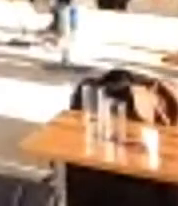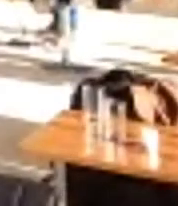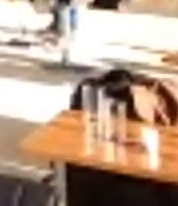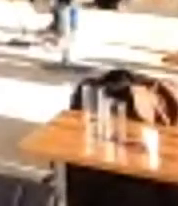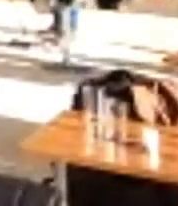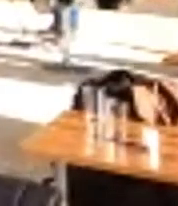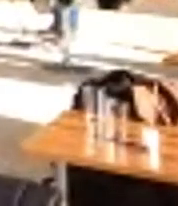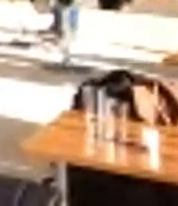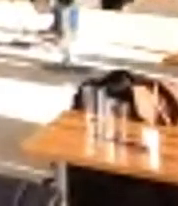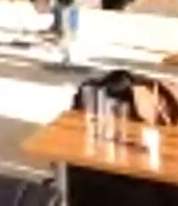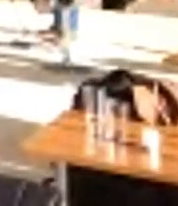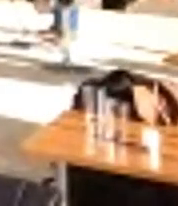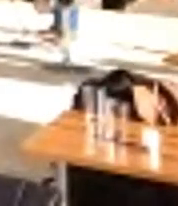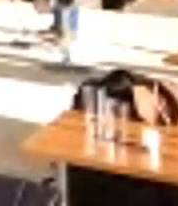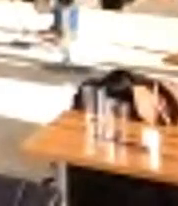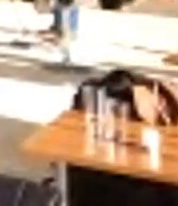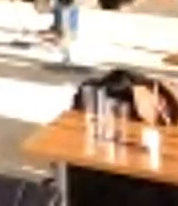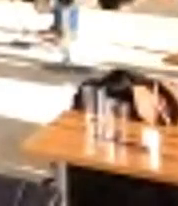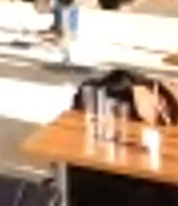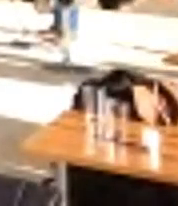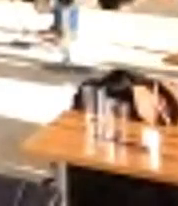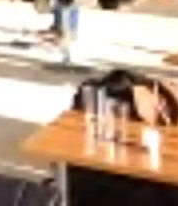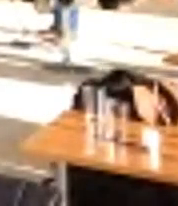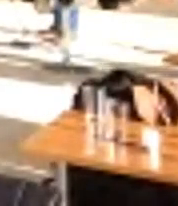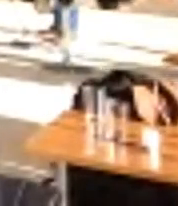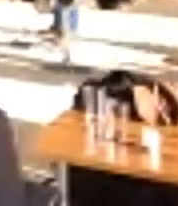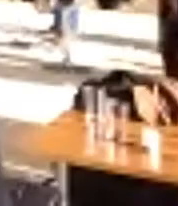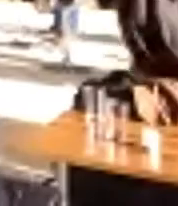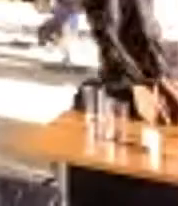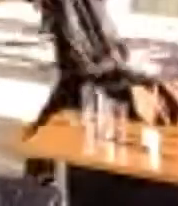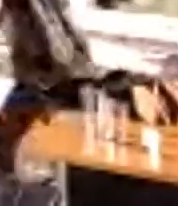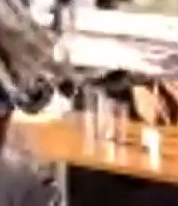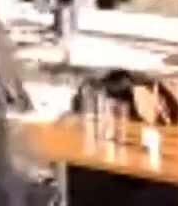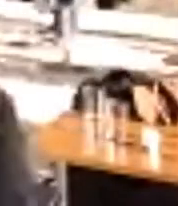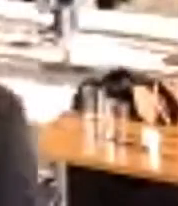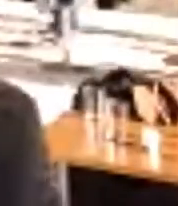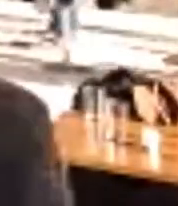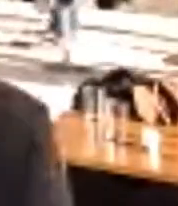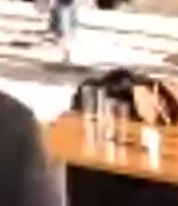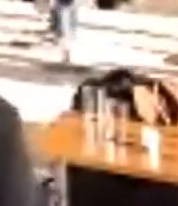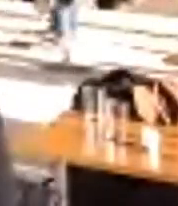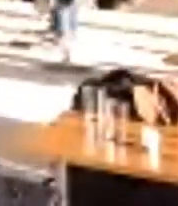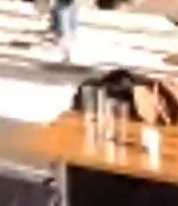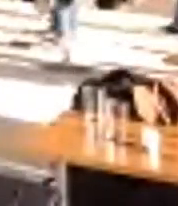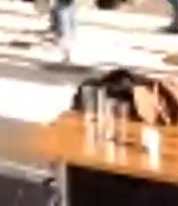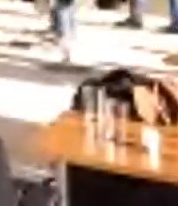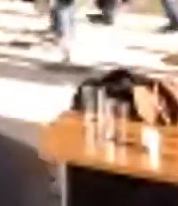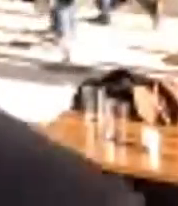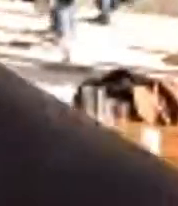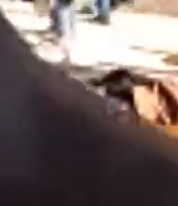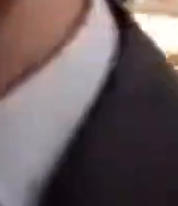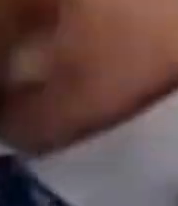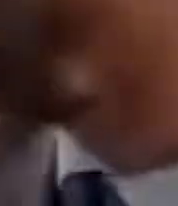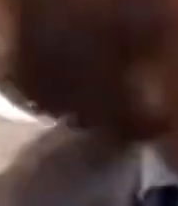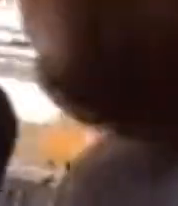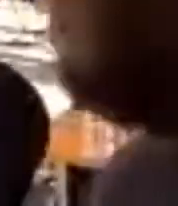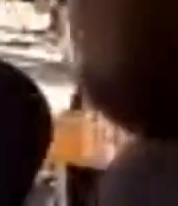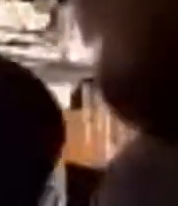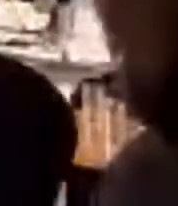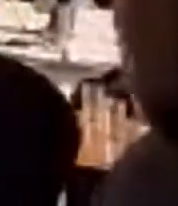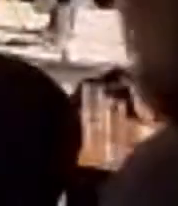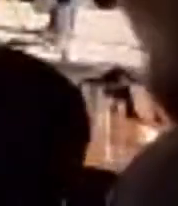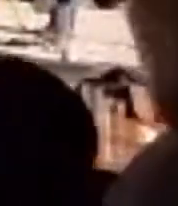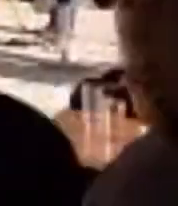Tribunal Federal de uma área externa reservada imprensa só vocês podem ver até aqui os dragões da independência que estão